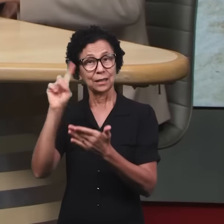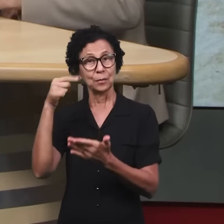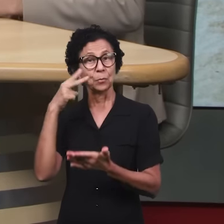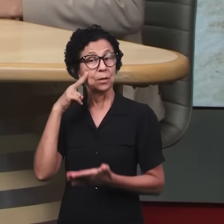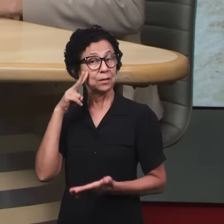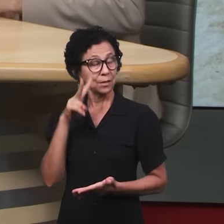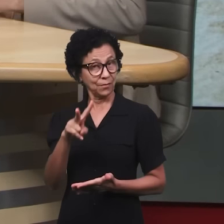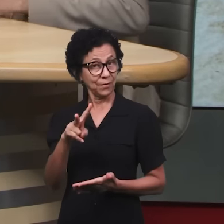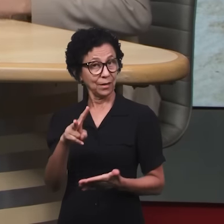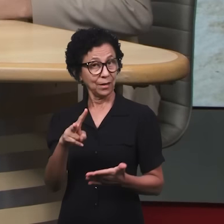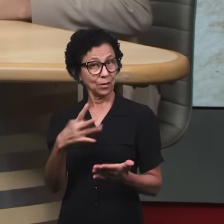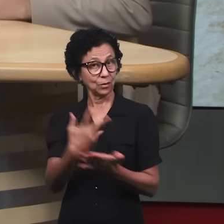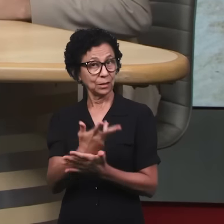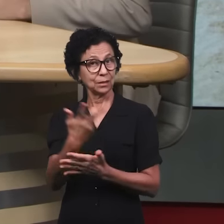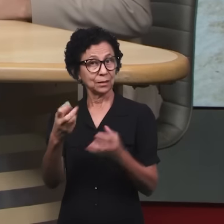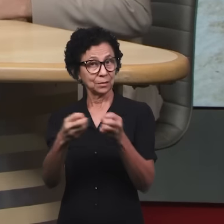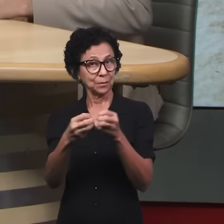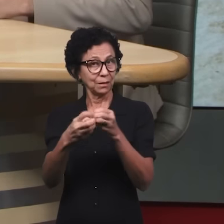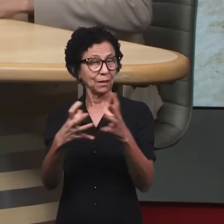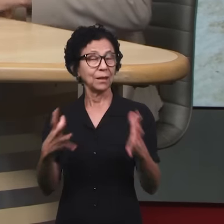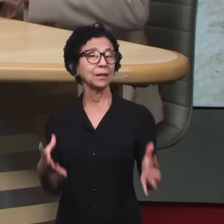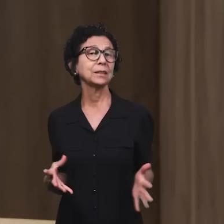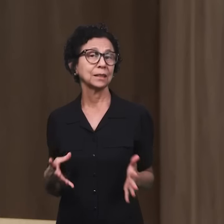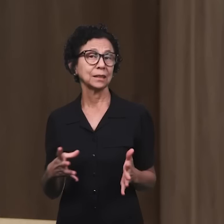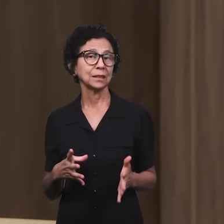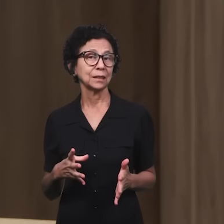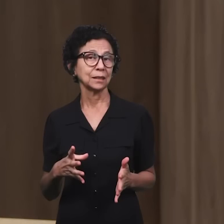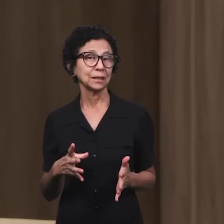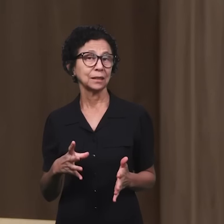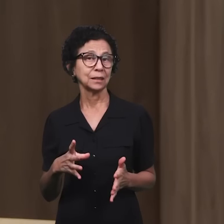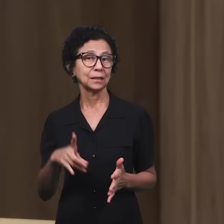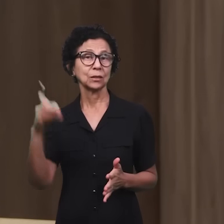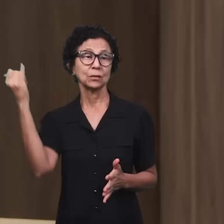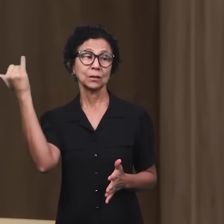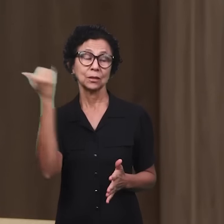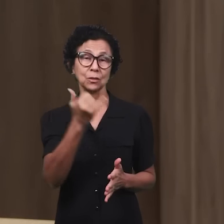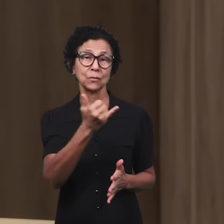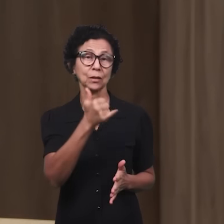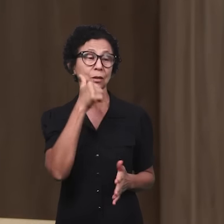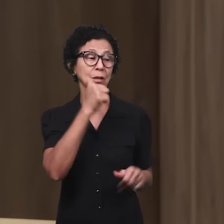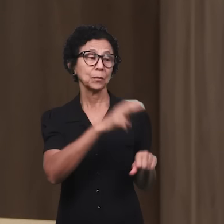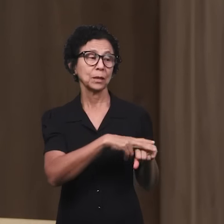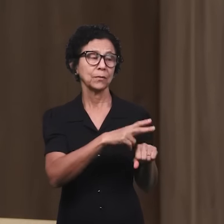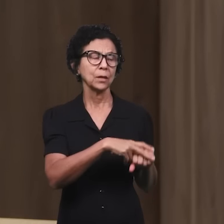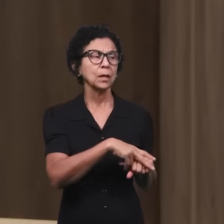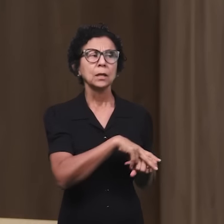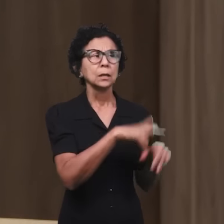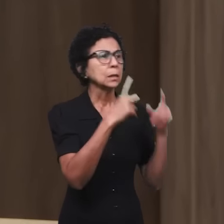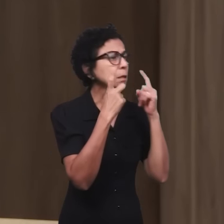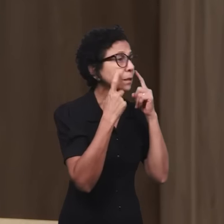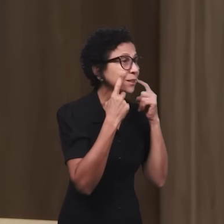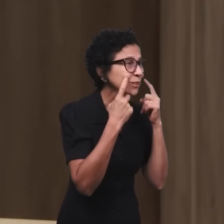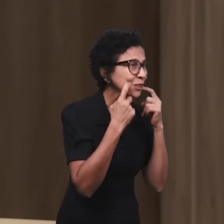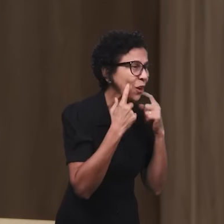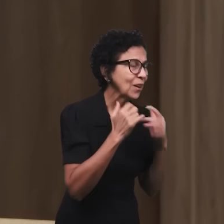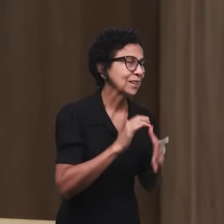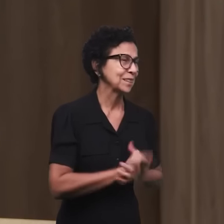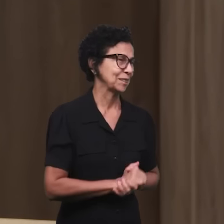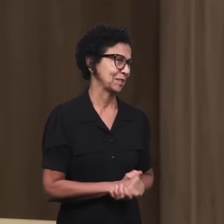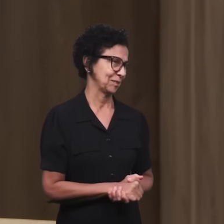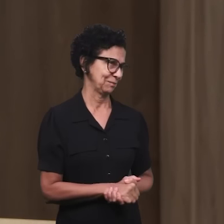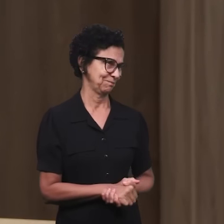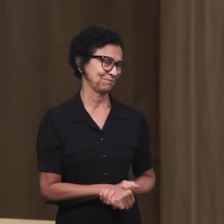já está falando, não chores, porque ninguém vai ser desamparado na presença do Glória a Senhor. Deus.